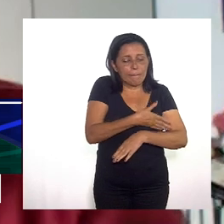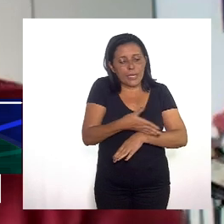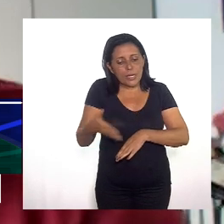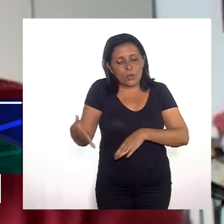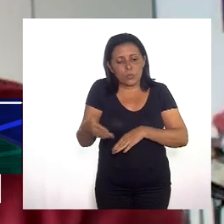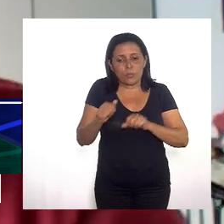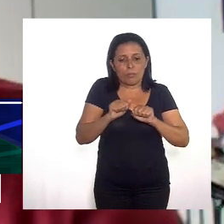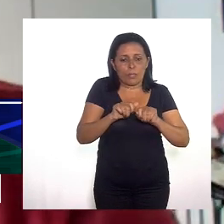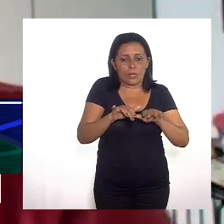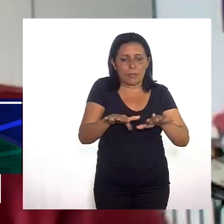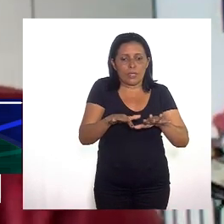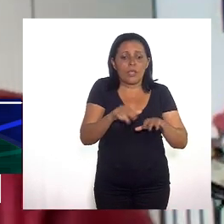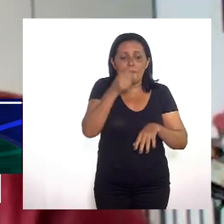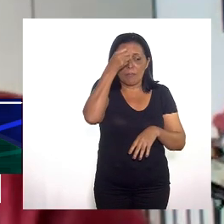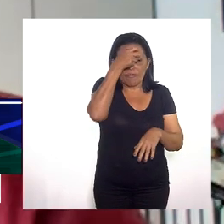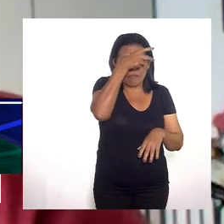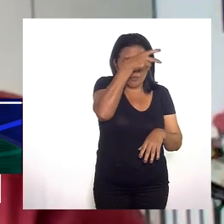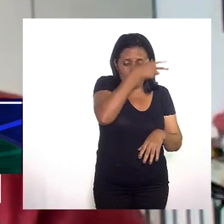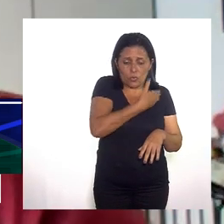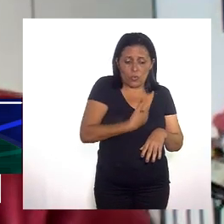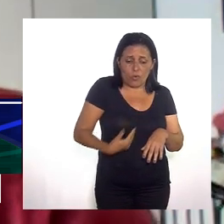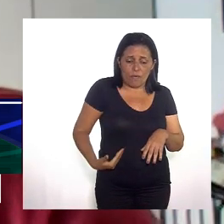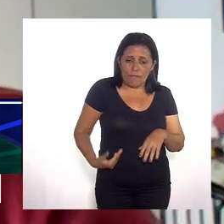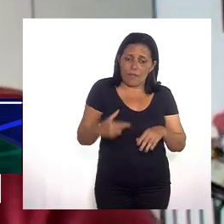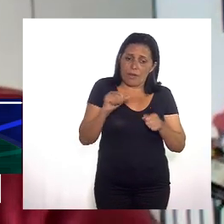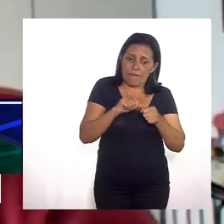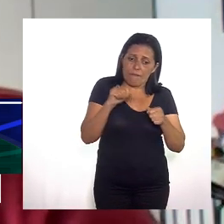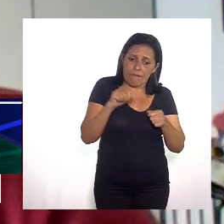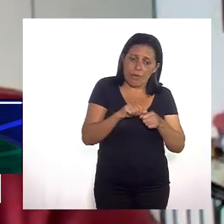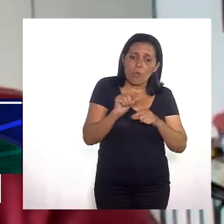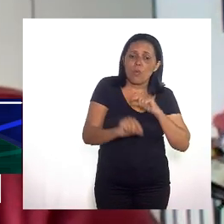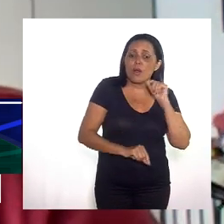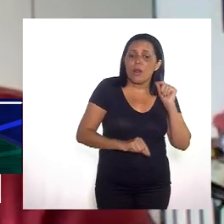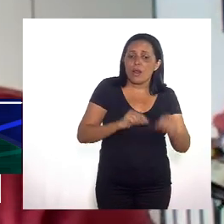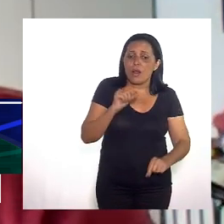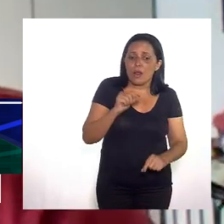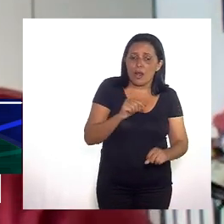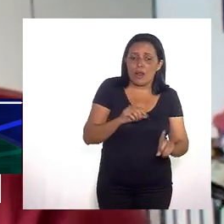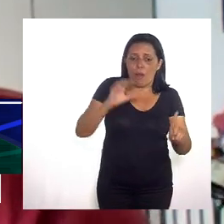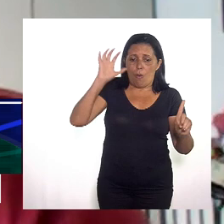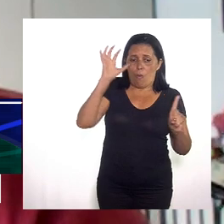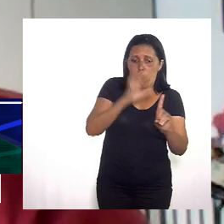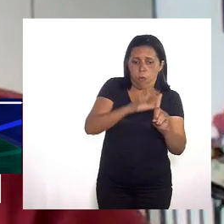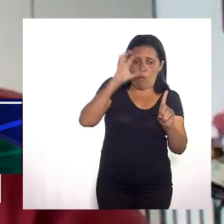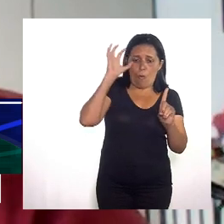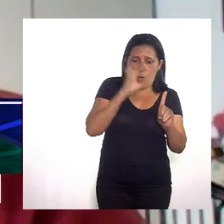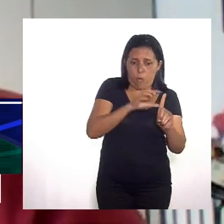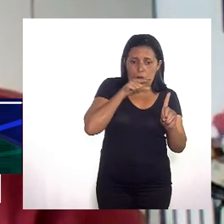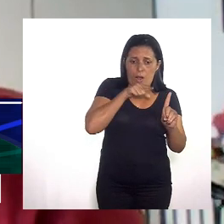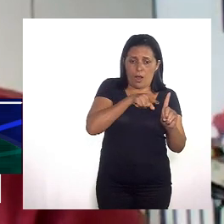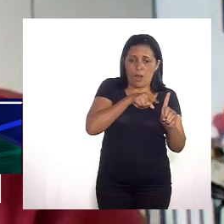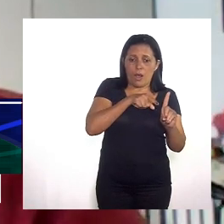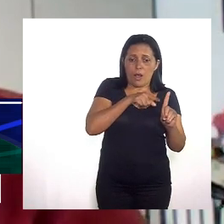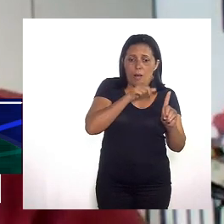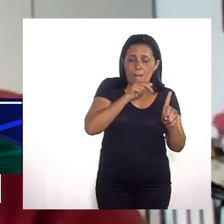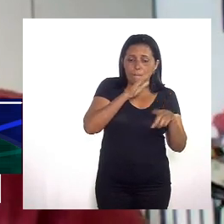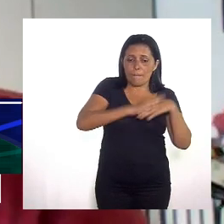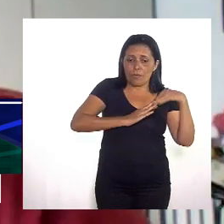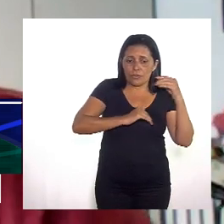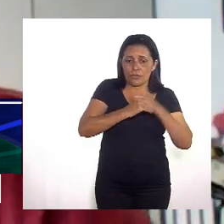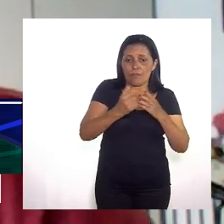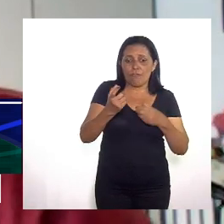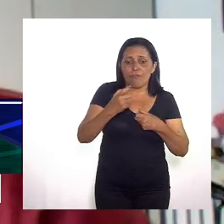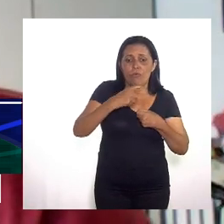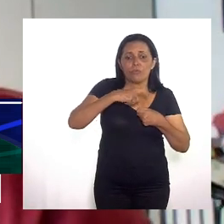as prefeituras, o que o governo do estado tem feito é, por um lado, pressionar os profissionais de educação para voltar